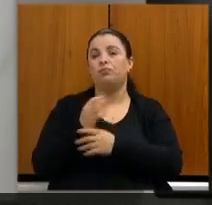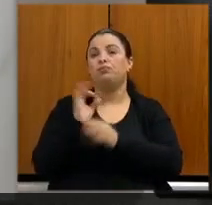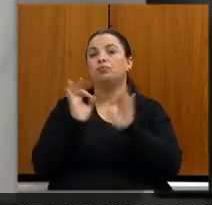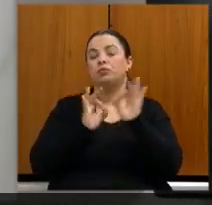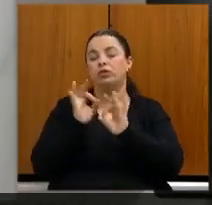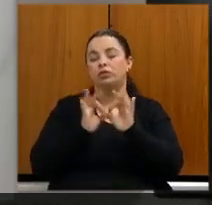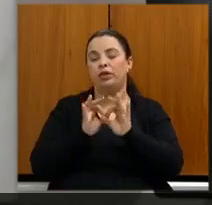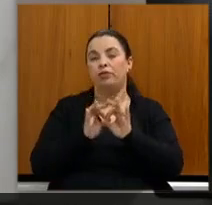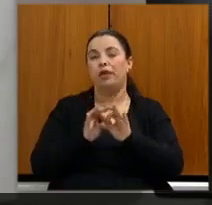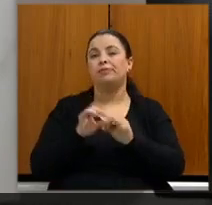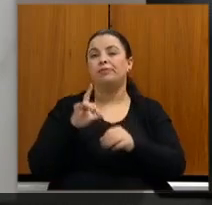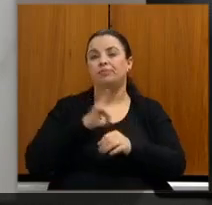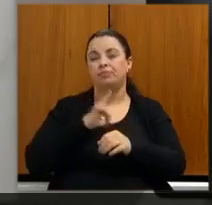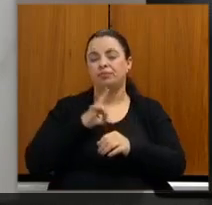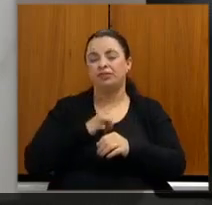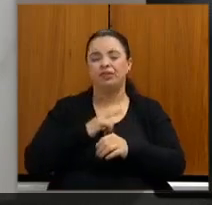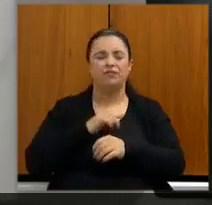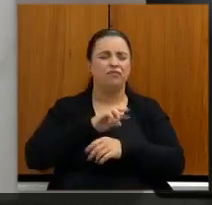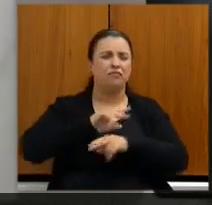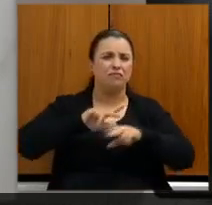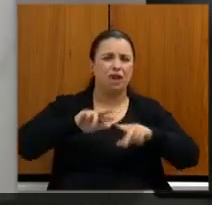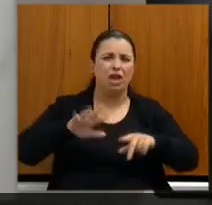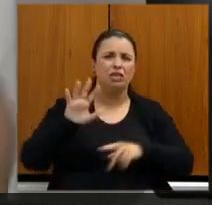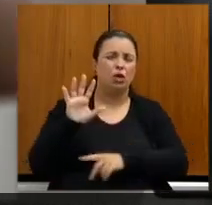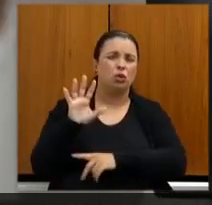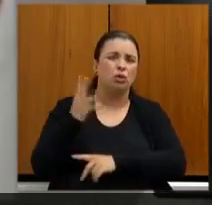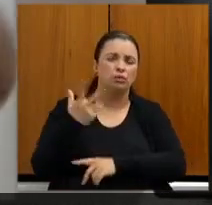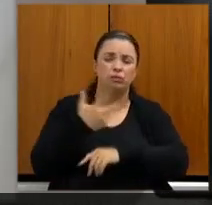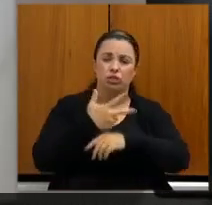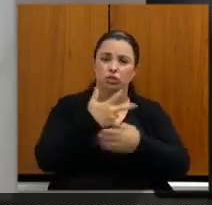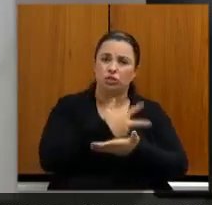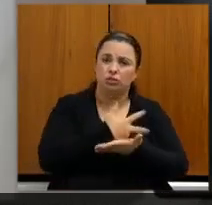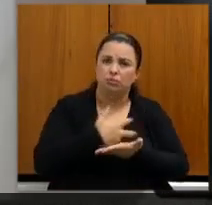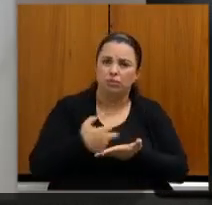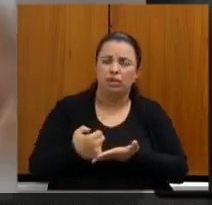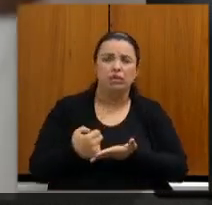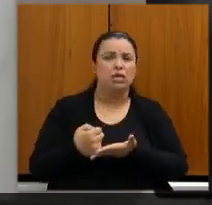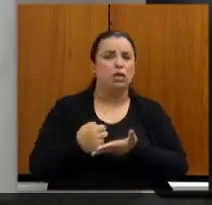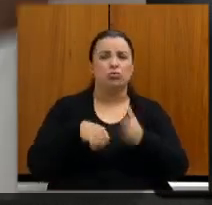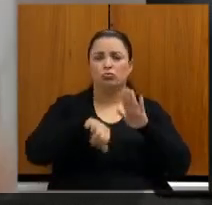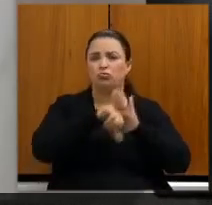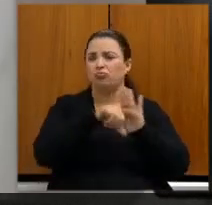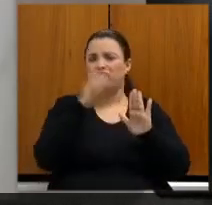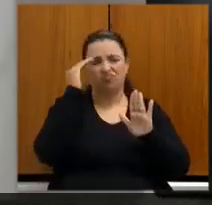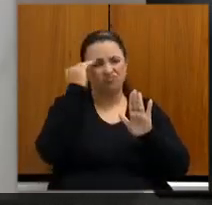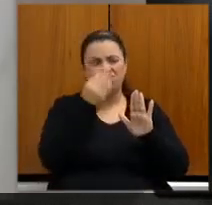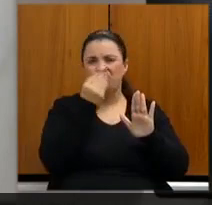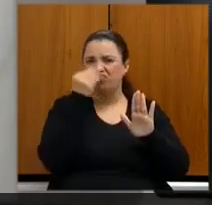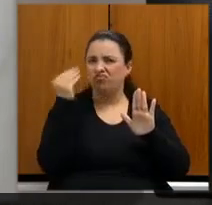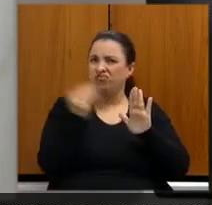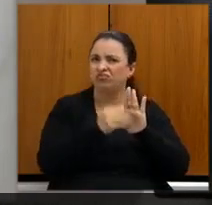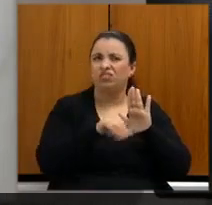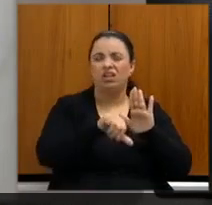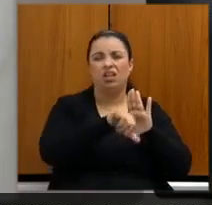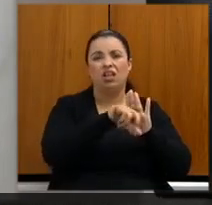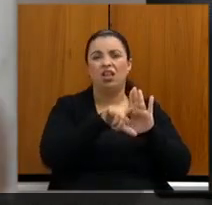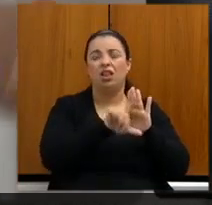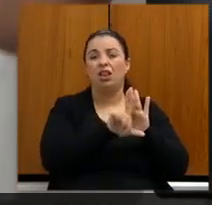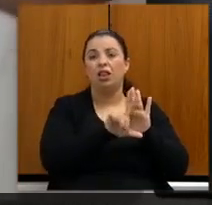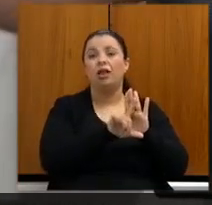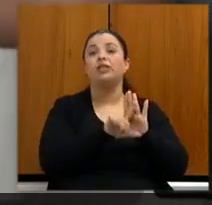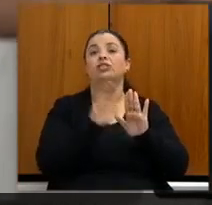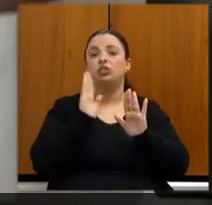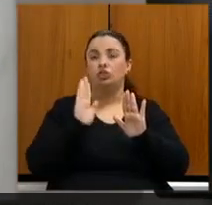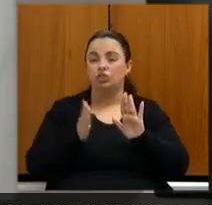despejos covardes injustos e legais incondicionais determinados pelo Poder Judiciário já passaram pela mesa de negociação